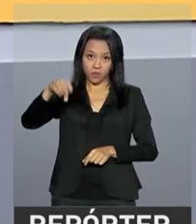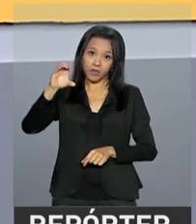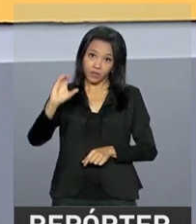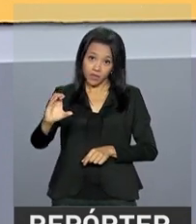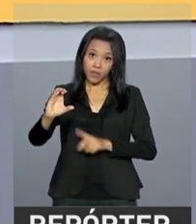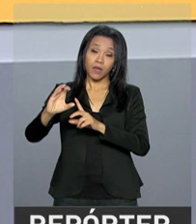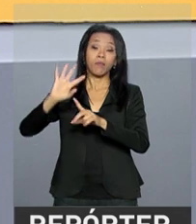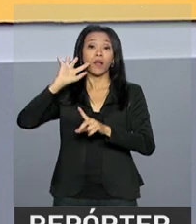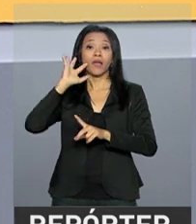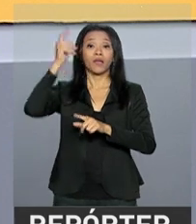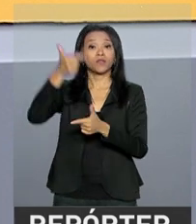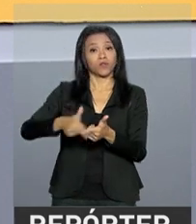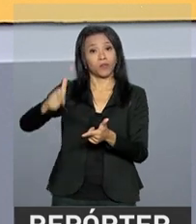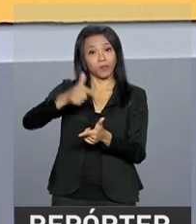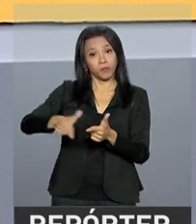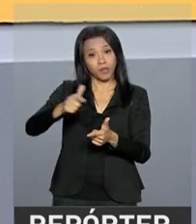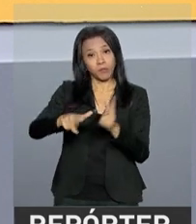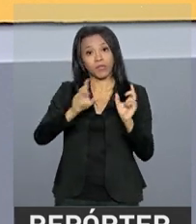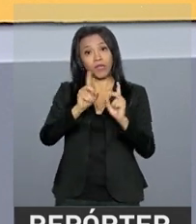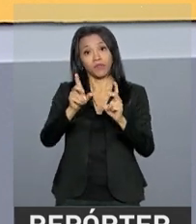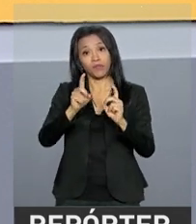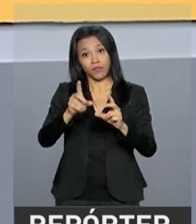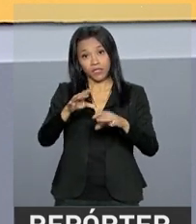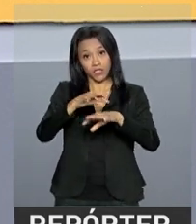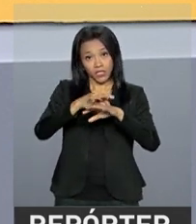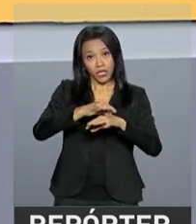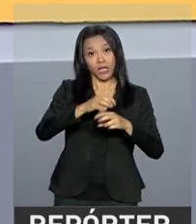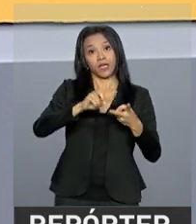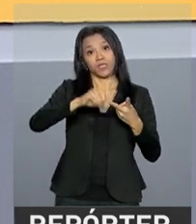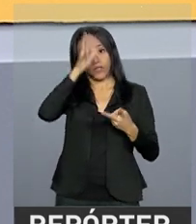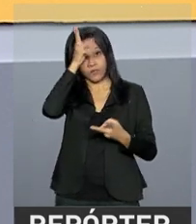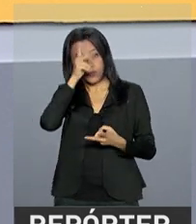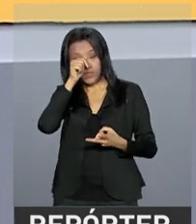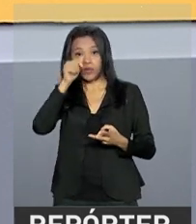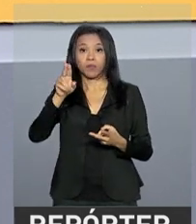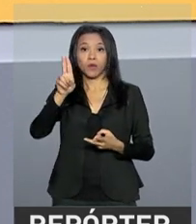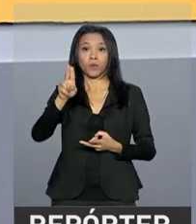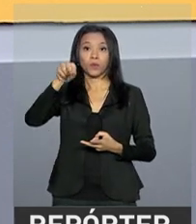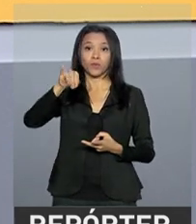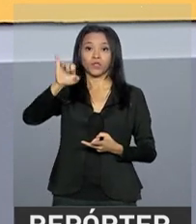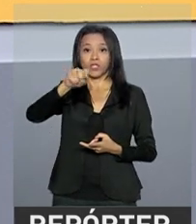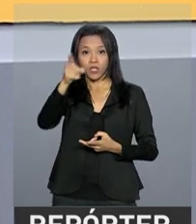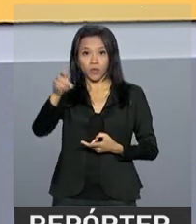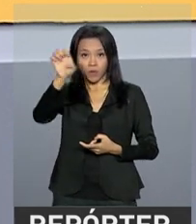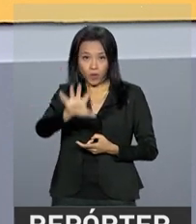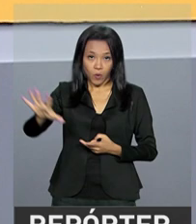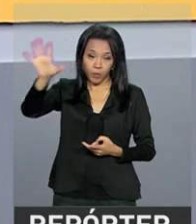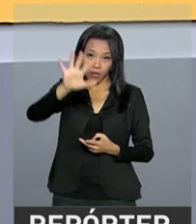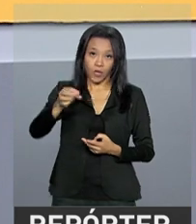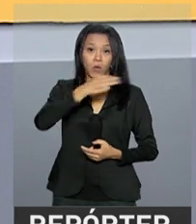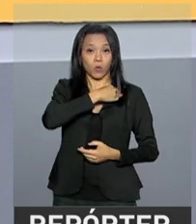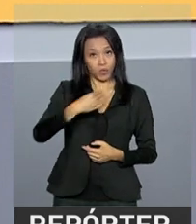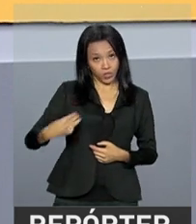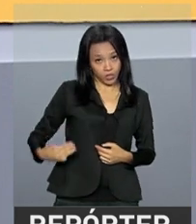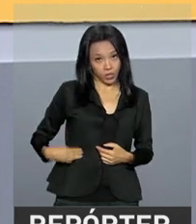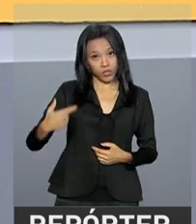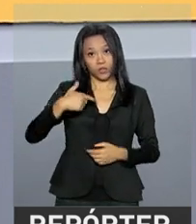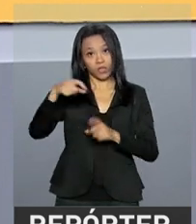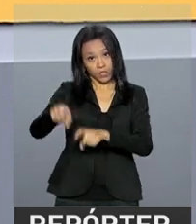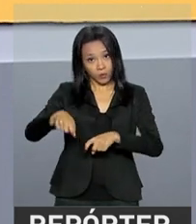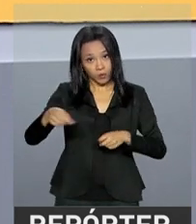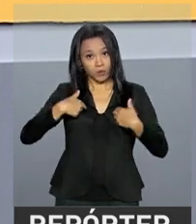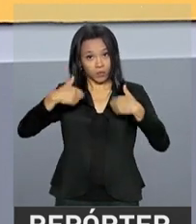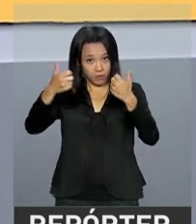na exportação de carne de frango para a união européia segundo o ministro da agricultura pecuária e abastecimento blairo maggi